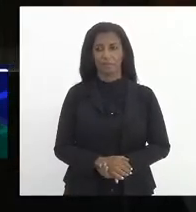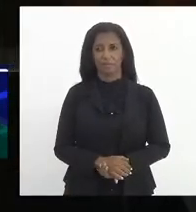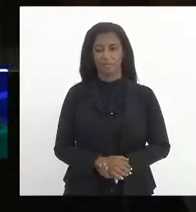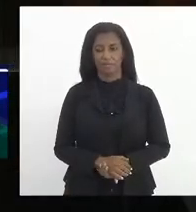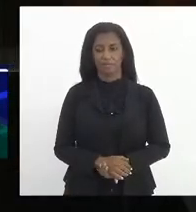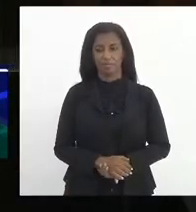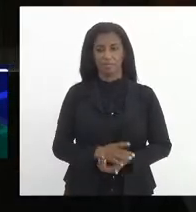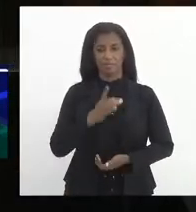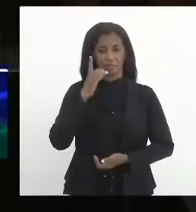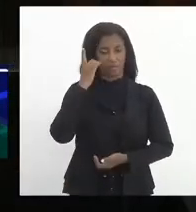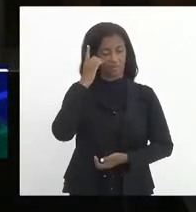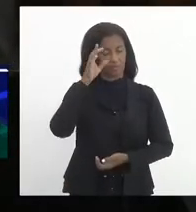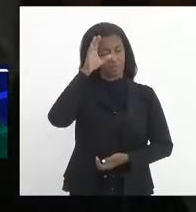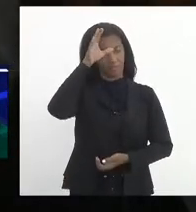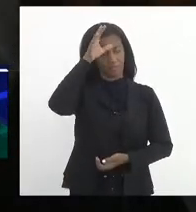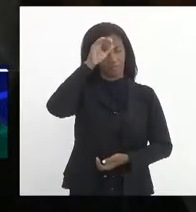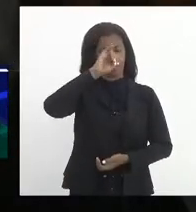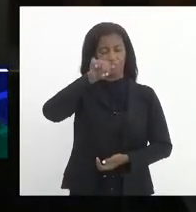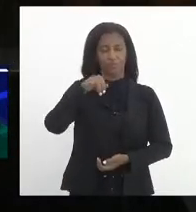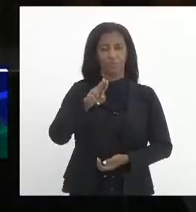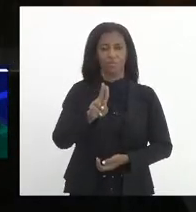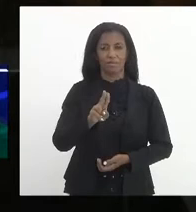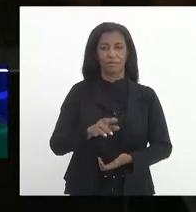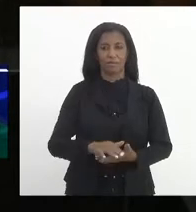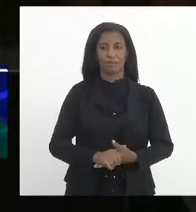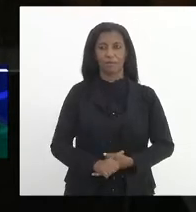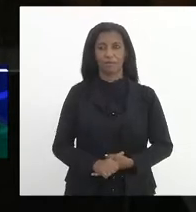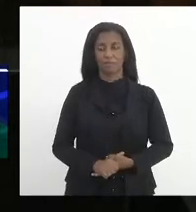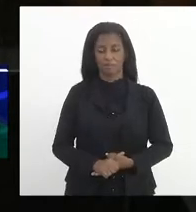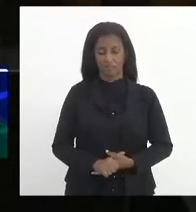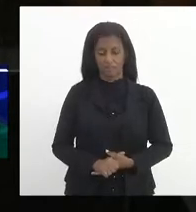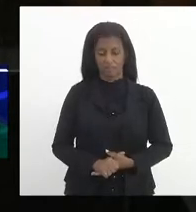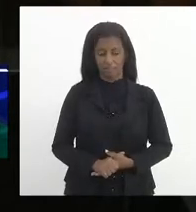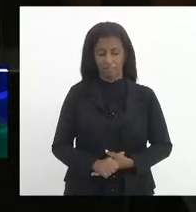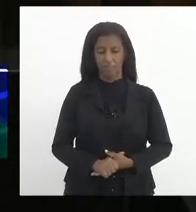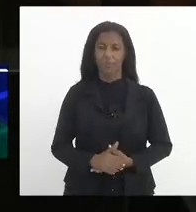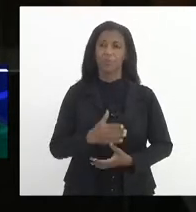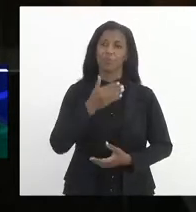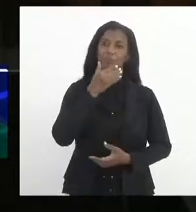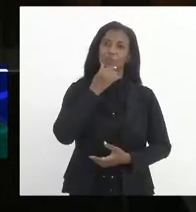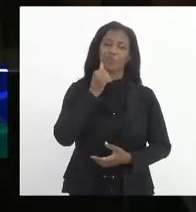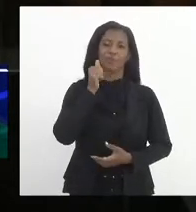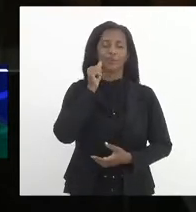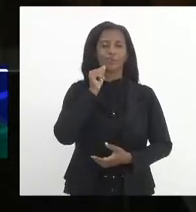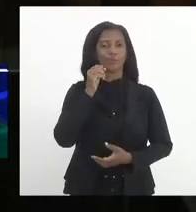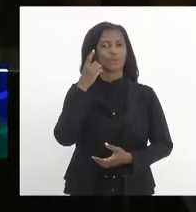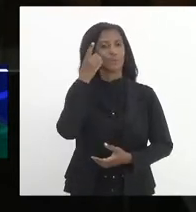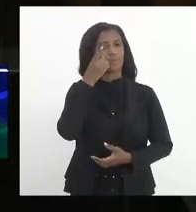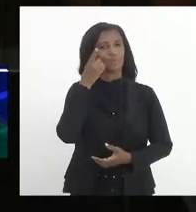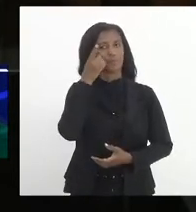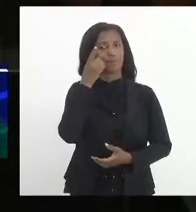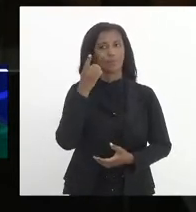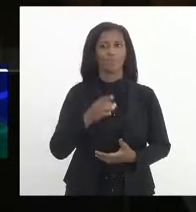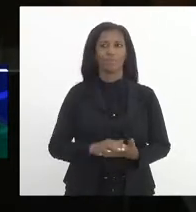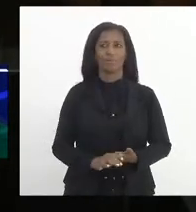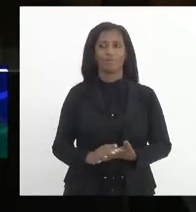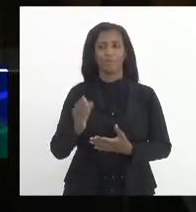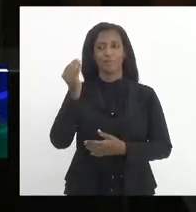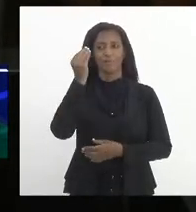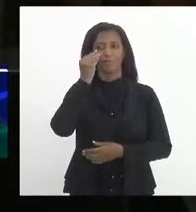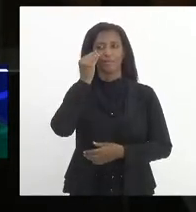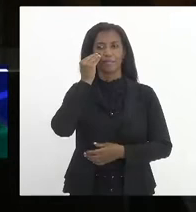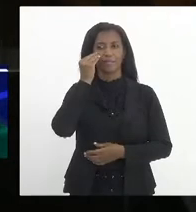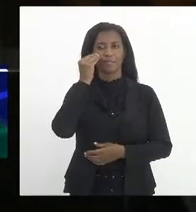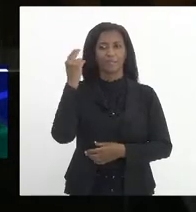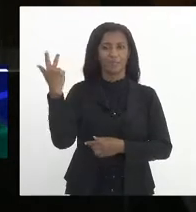o deputado da tia Ju a senhora existe senhores deputados que nos